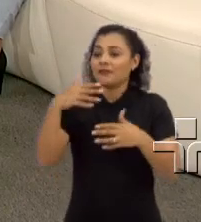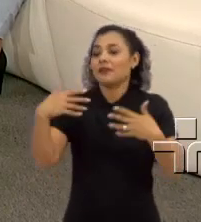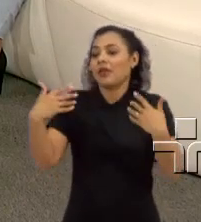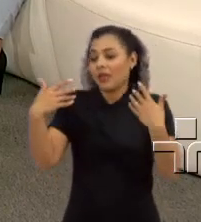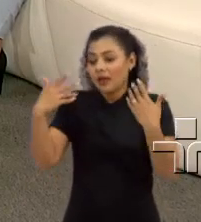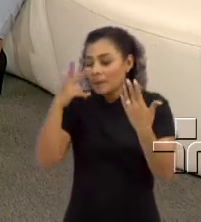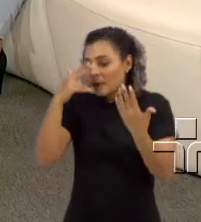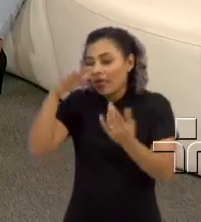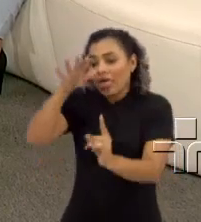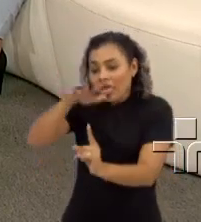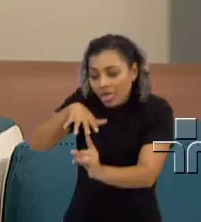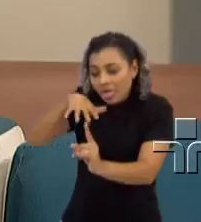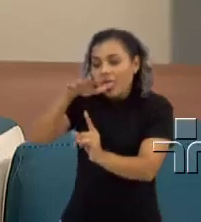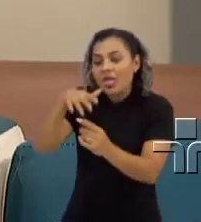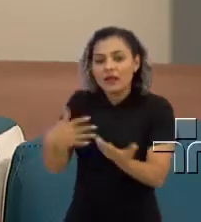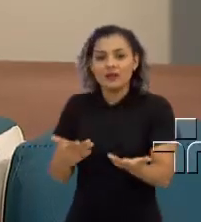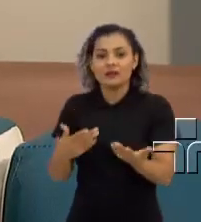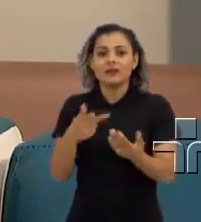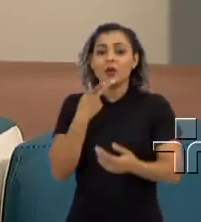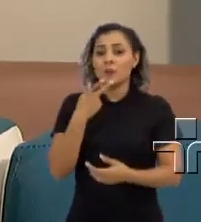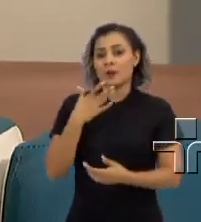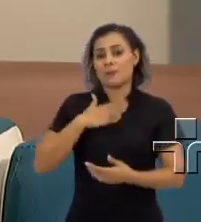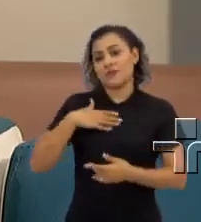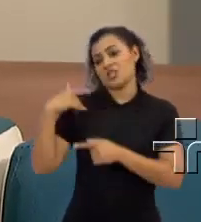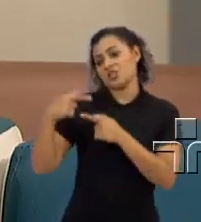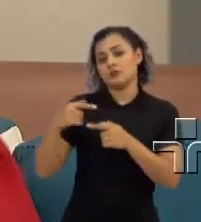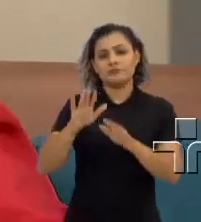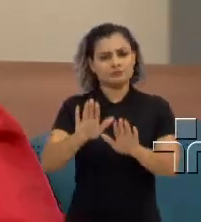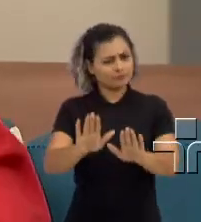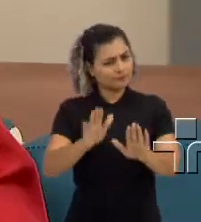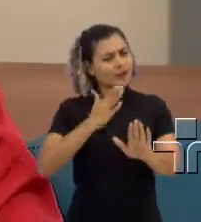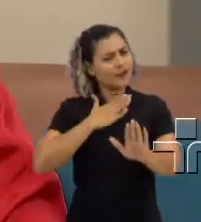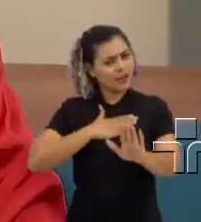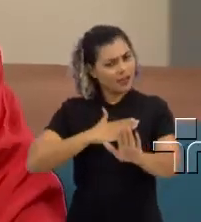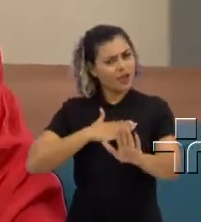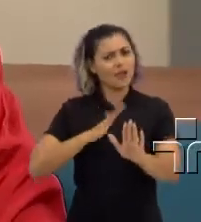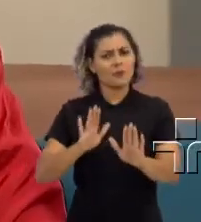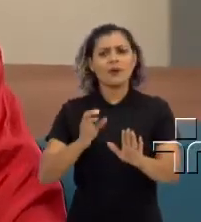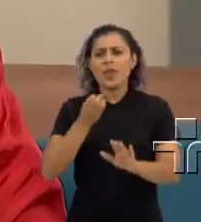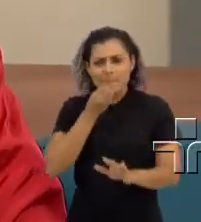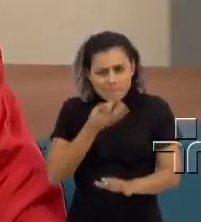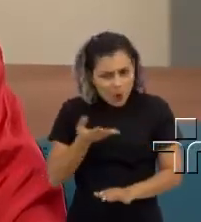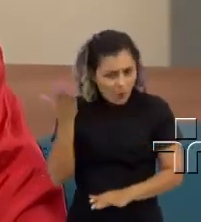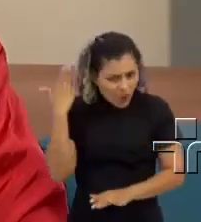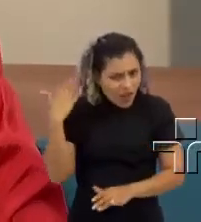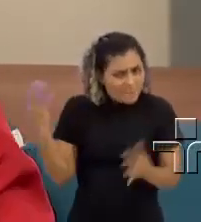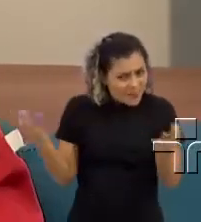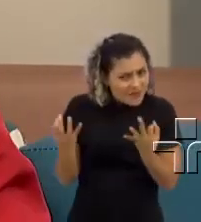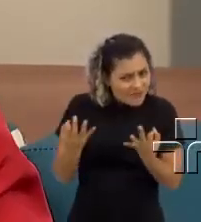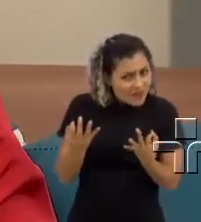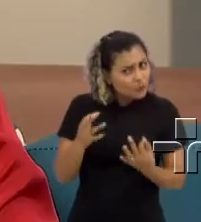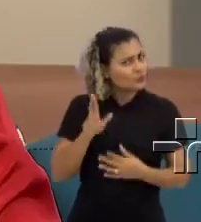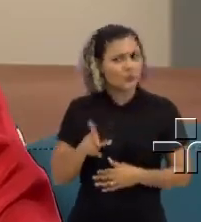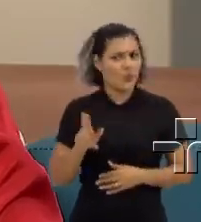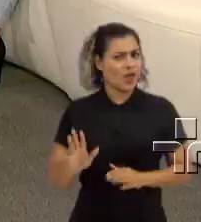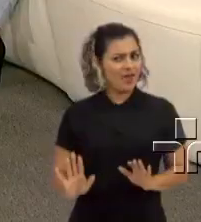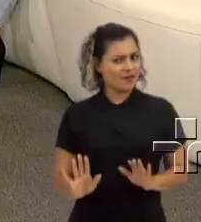que, e às vezes a pessoa começa a falar tanto daquilo, eu falo assim, não, mas vem aqui, era tão bom assim quando você era pequeno? Não